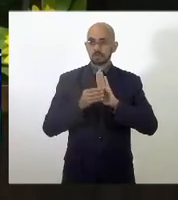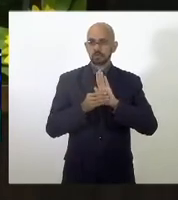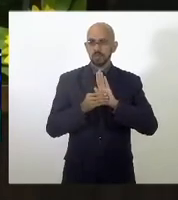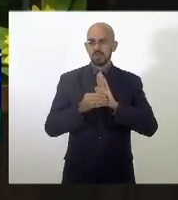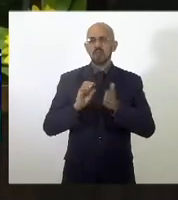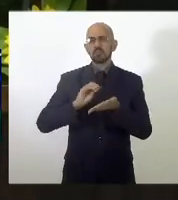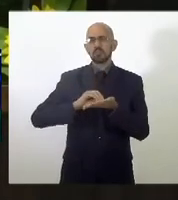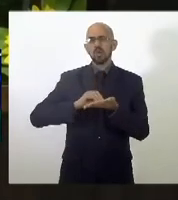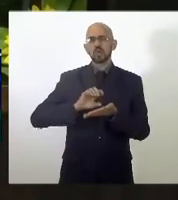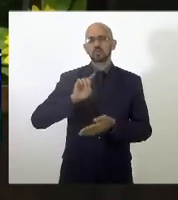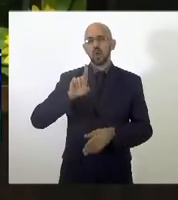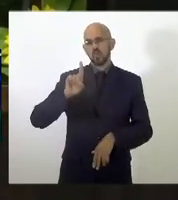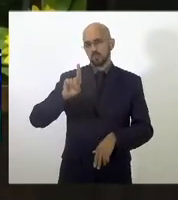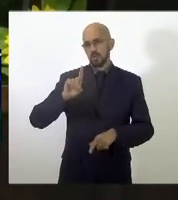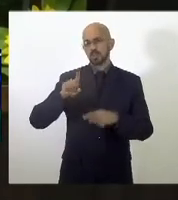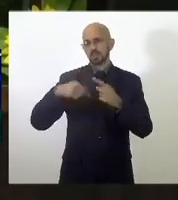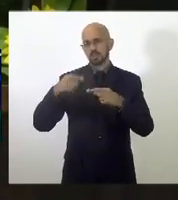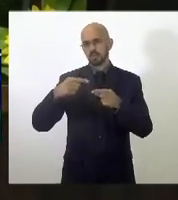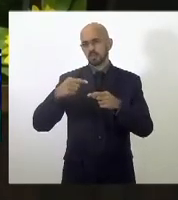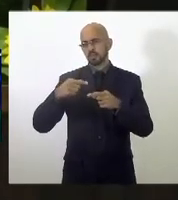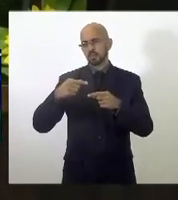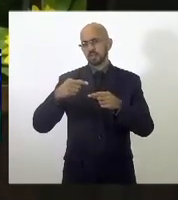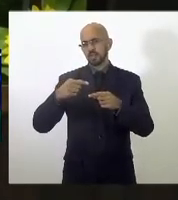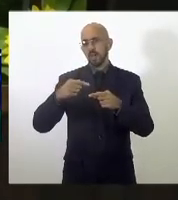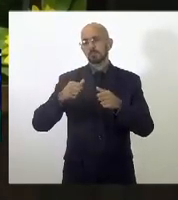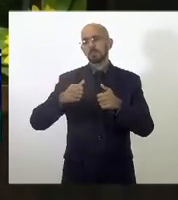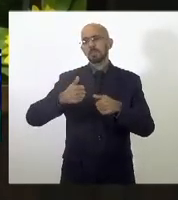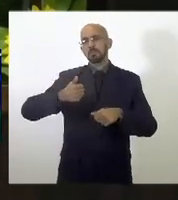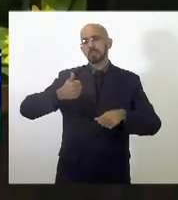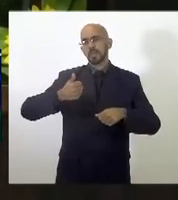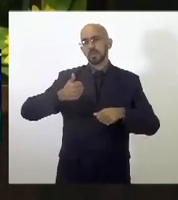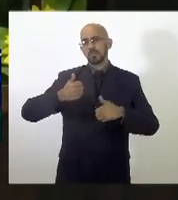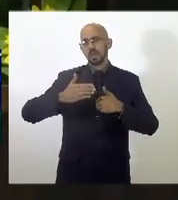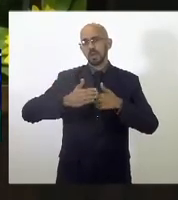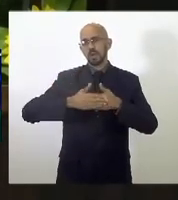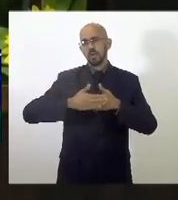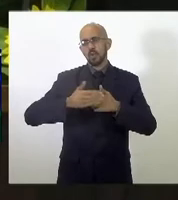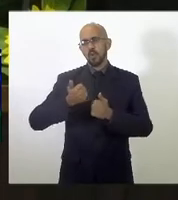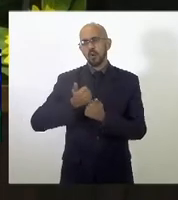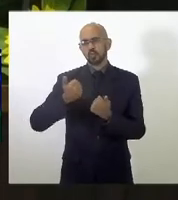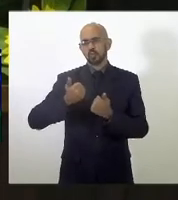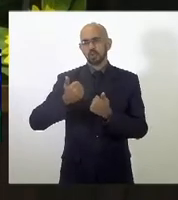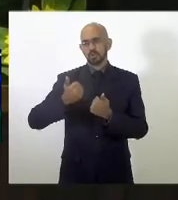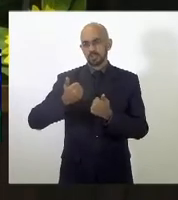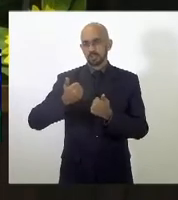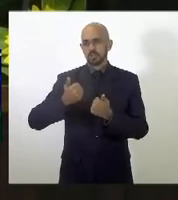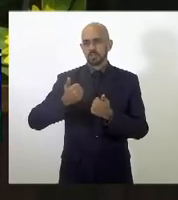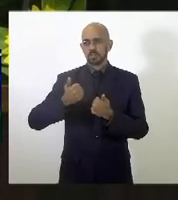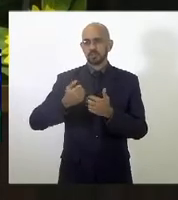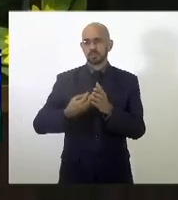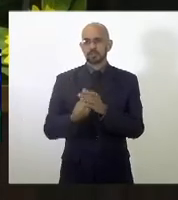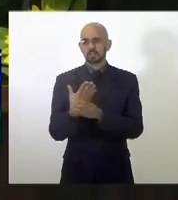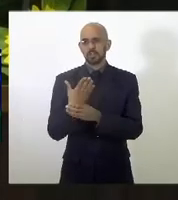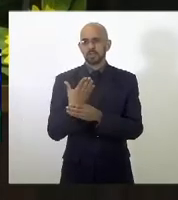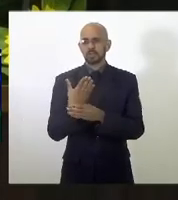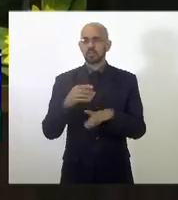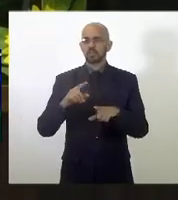só. Eu vou abrir primeiro para a coautoria e depois para a discussão. Para